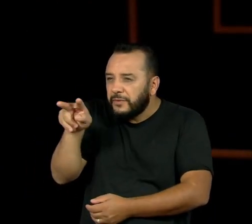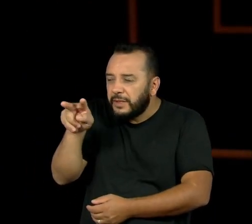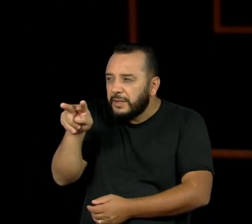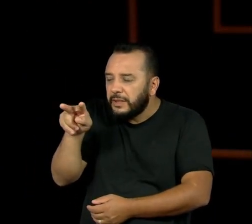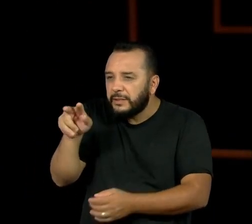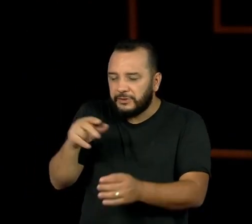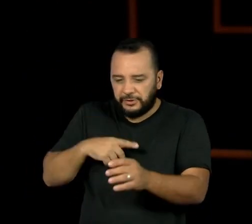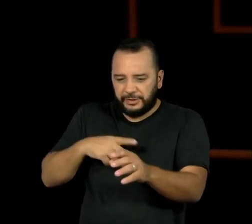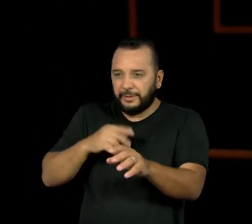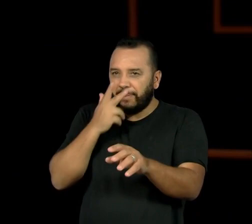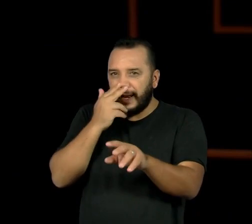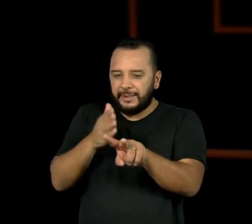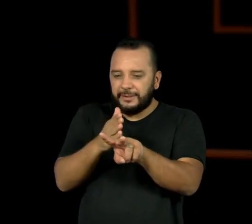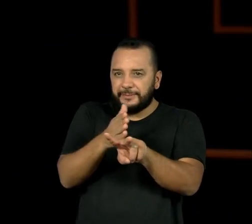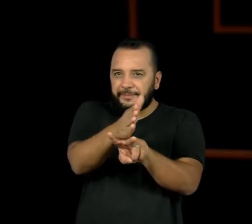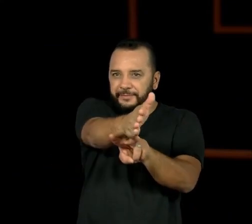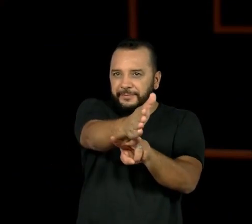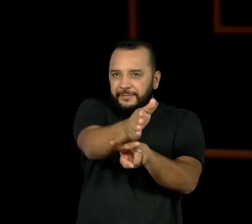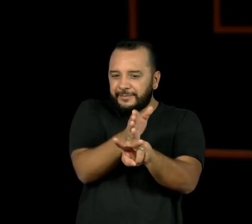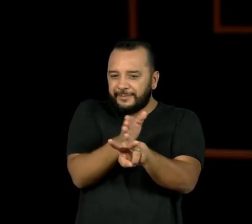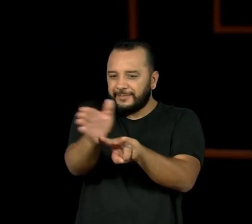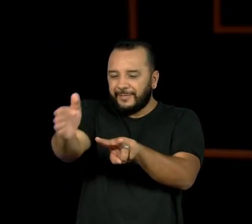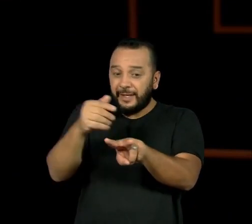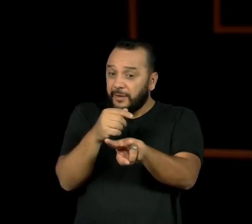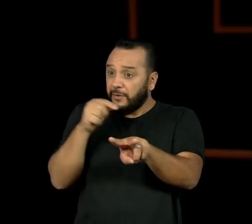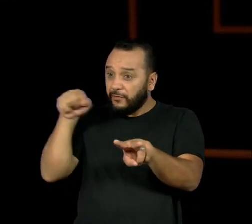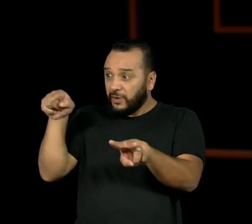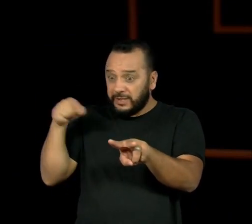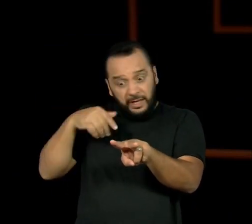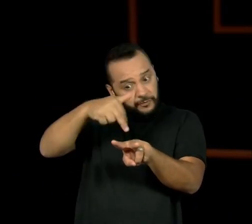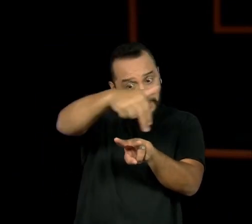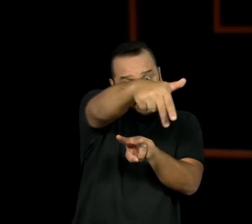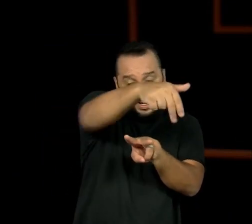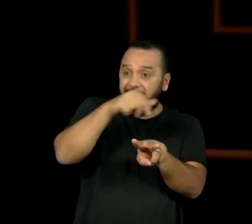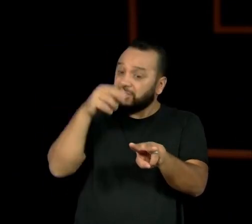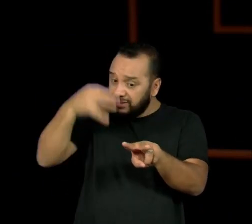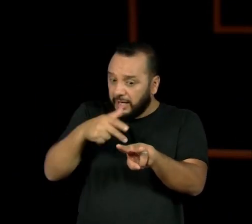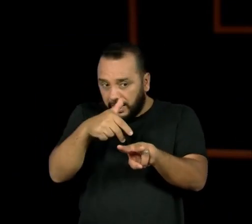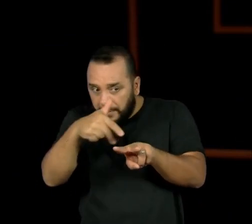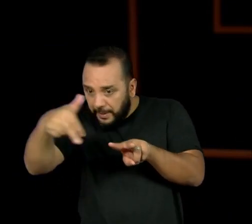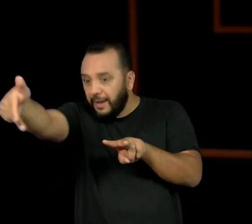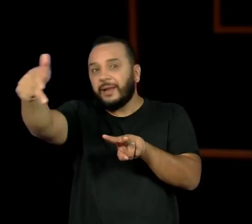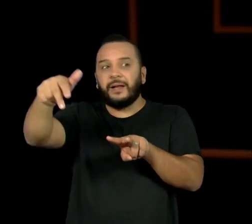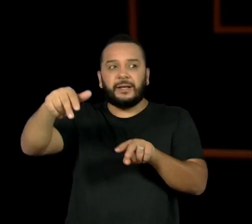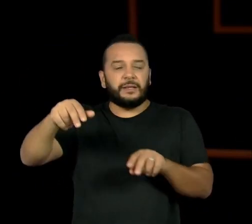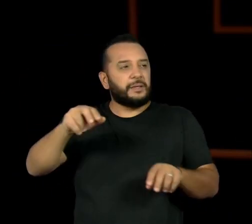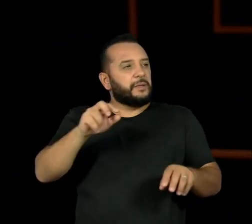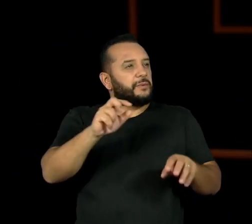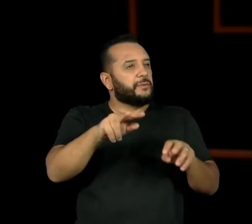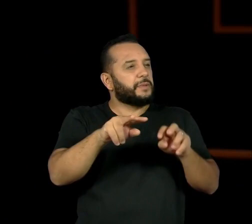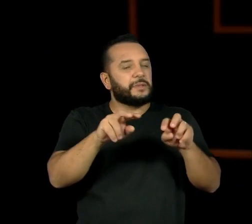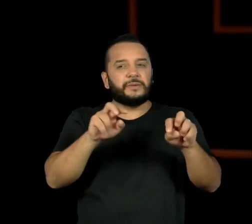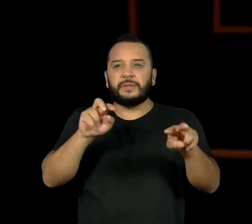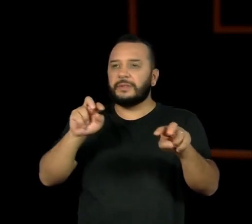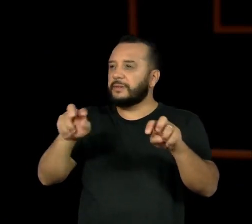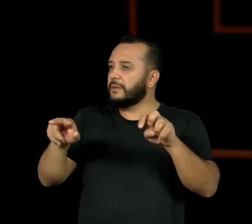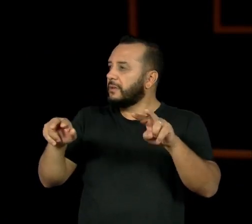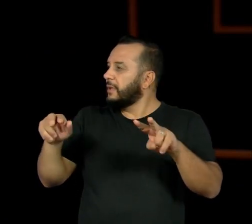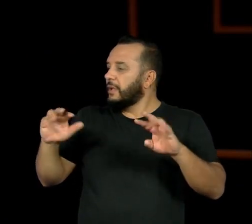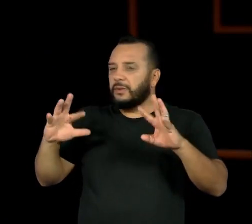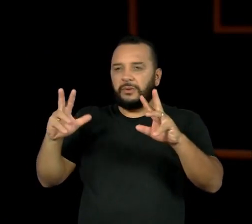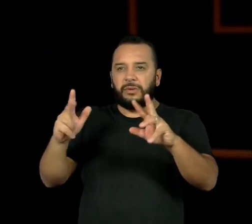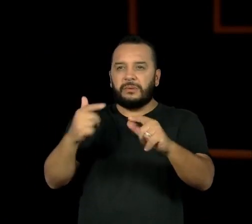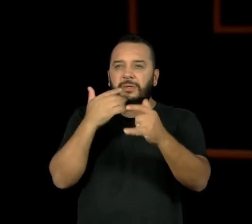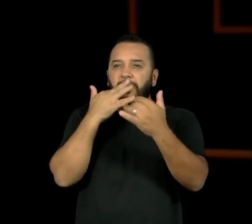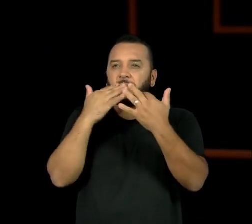era para cá, nossa. E outra aqui, você foi pra lá. E eu fiquei parada no meio daquele campo vendo colorido. Eu me lembro que era tudo